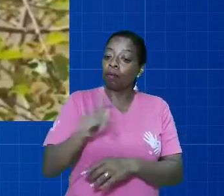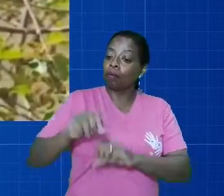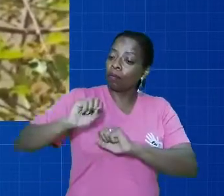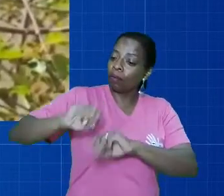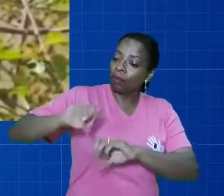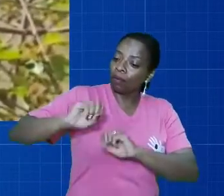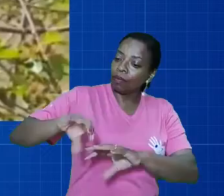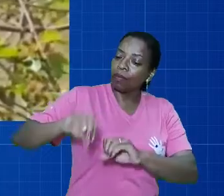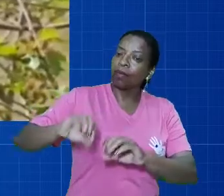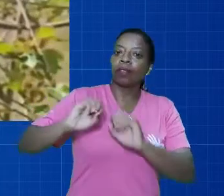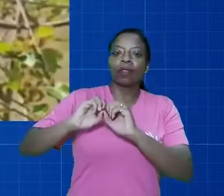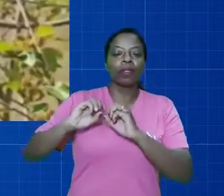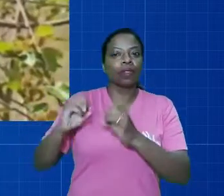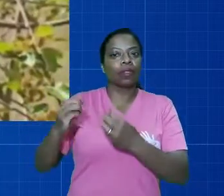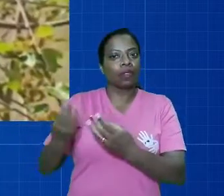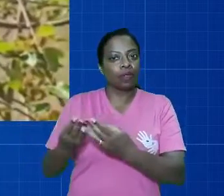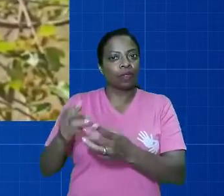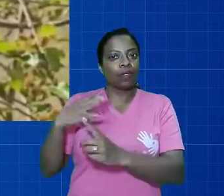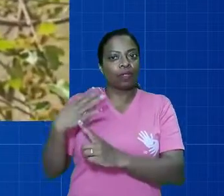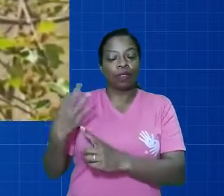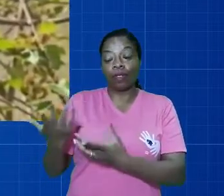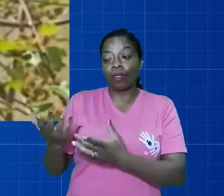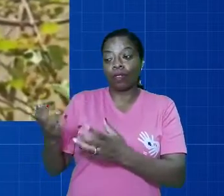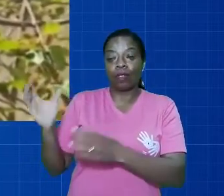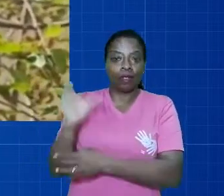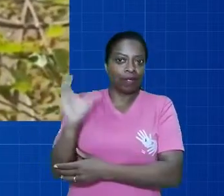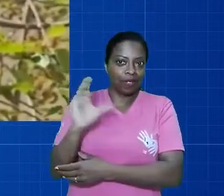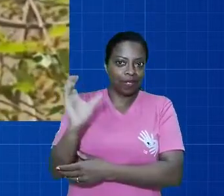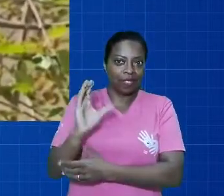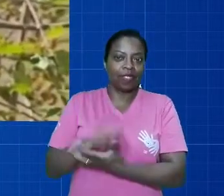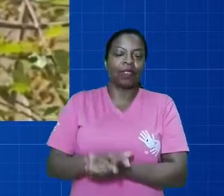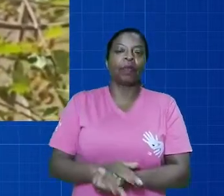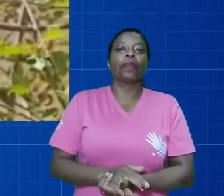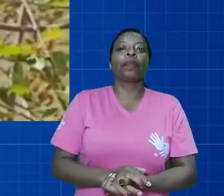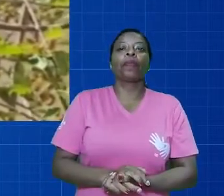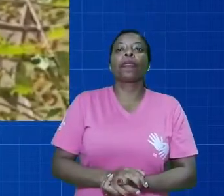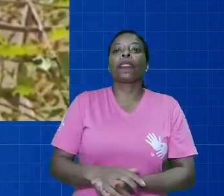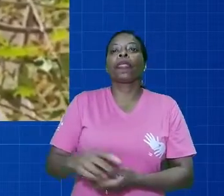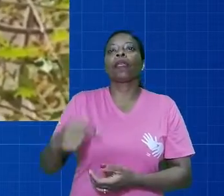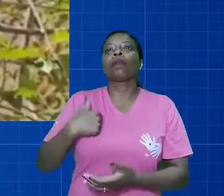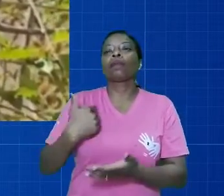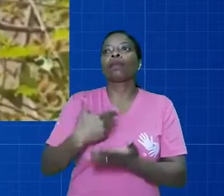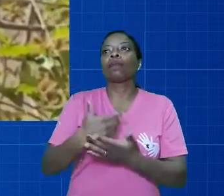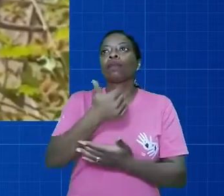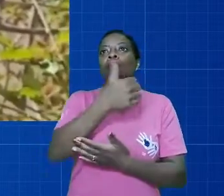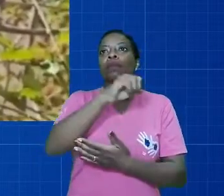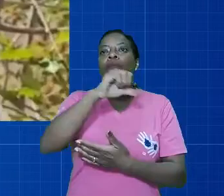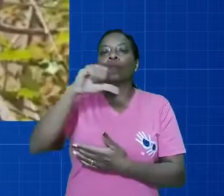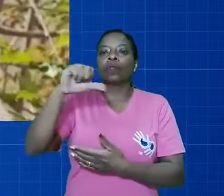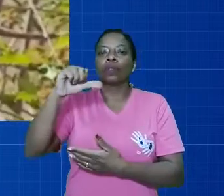de Ciências iniciou desde o início, isso em início de